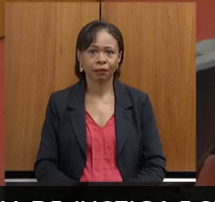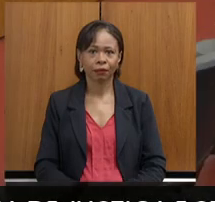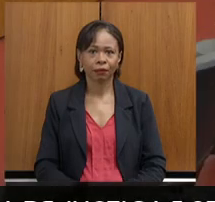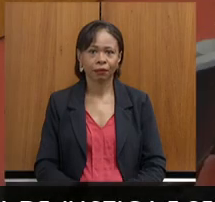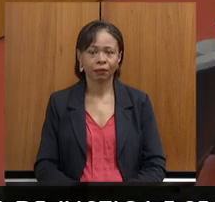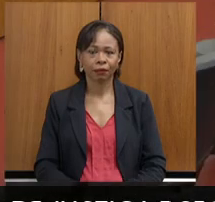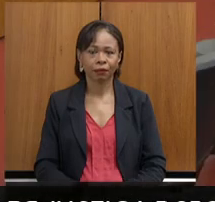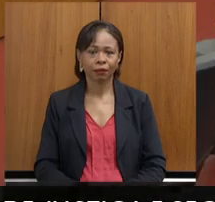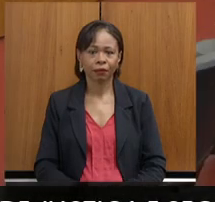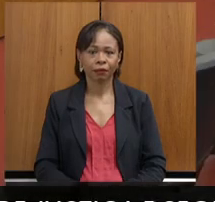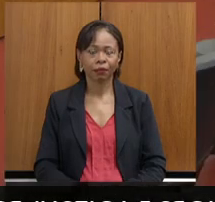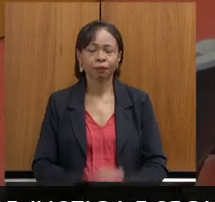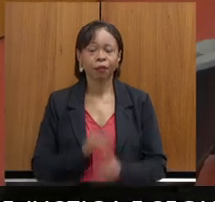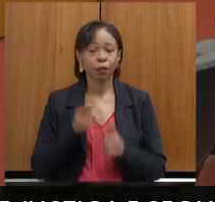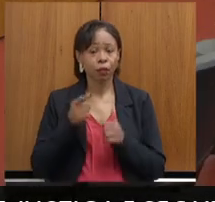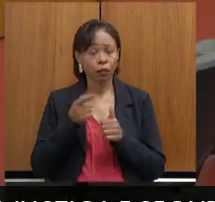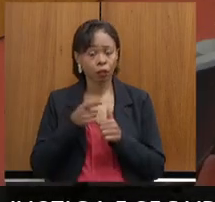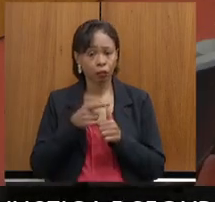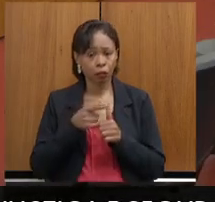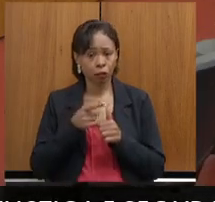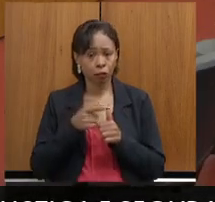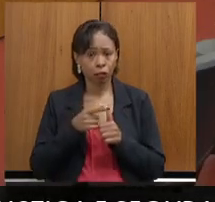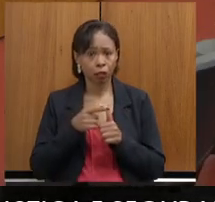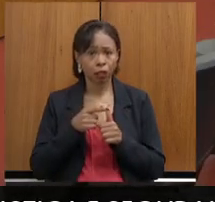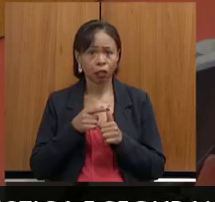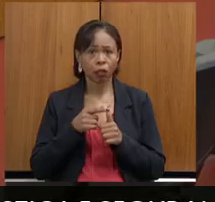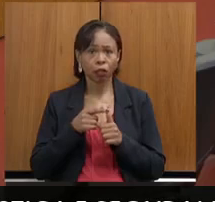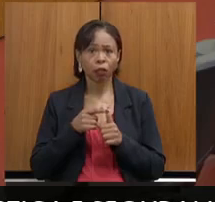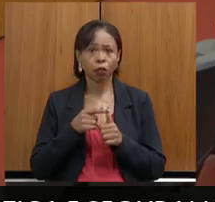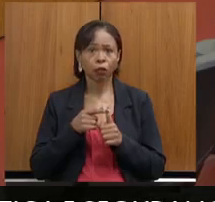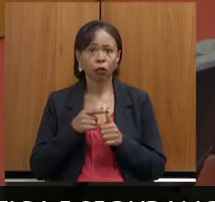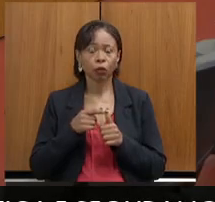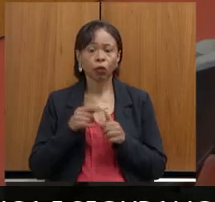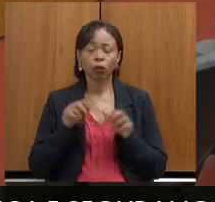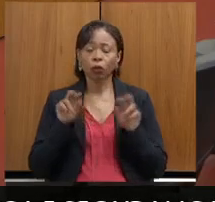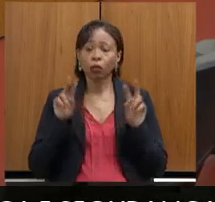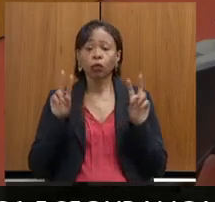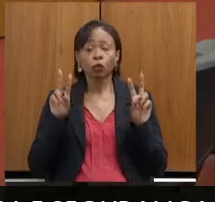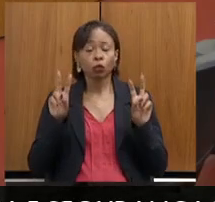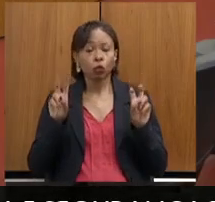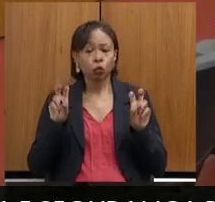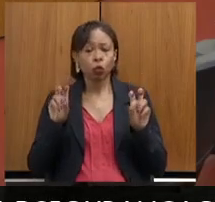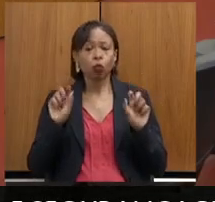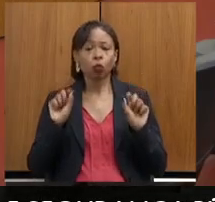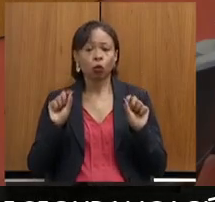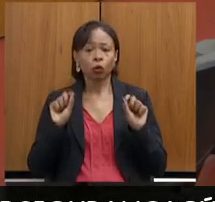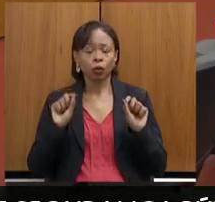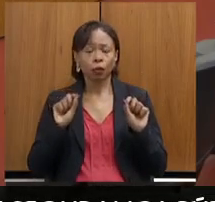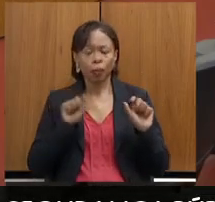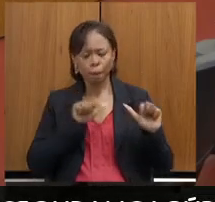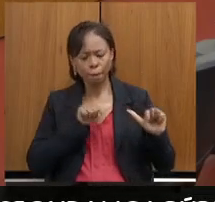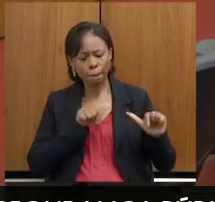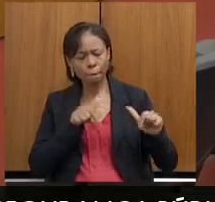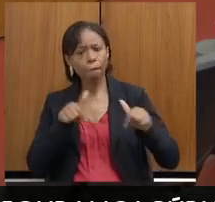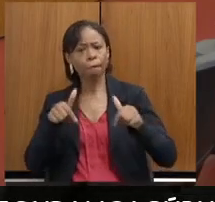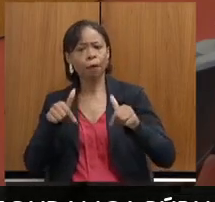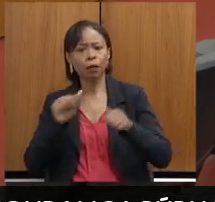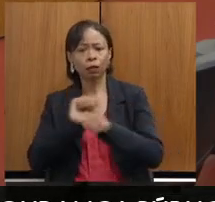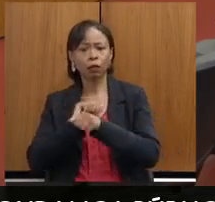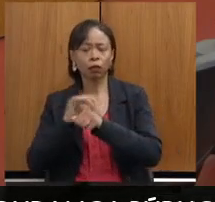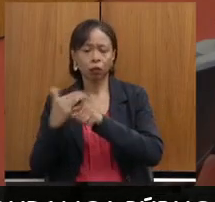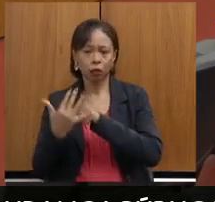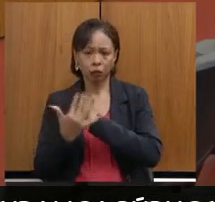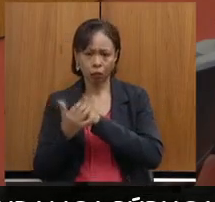o primeiro em relação aí ontem Doutora ele Bom dia então primeiro em relação ao enfrentamento a